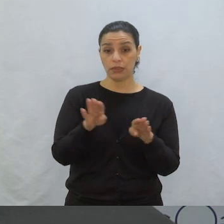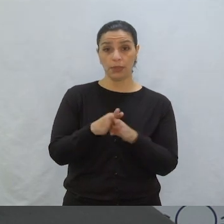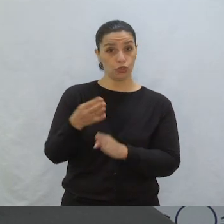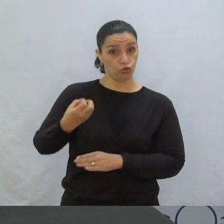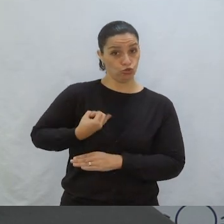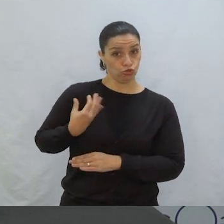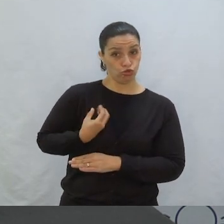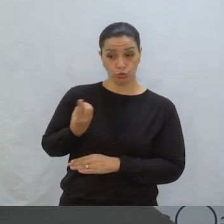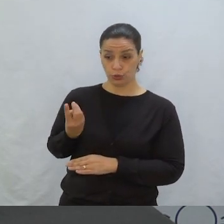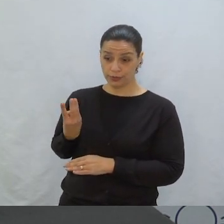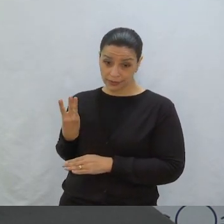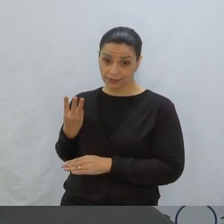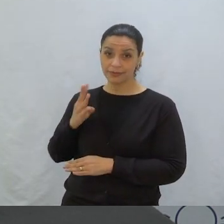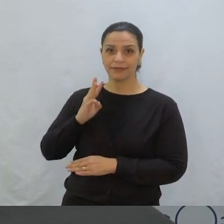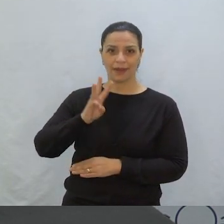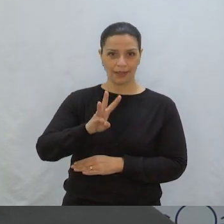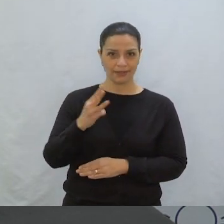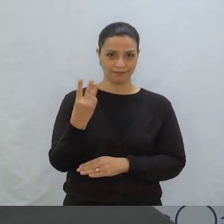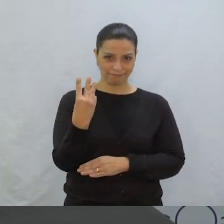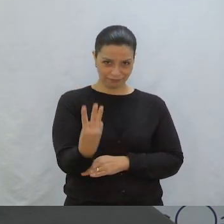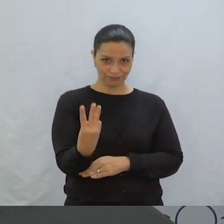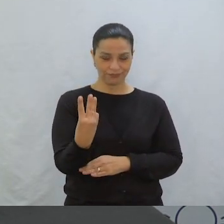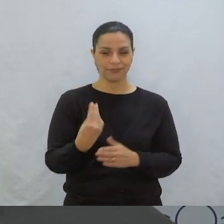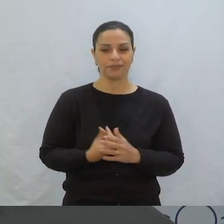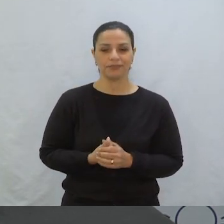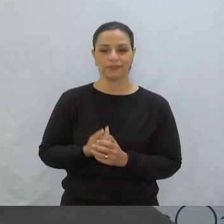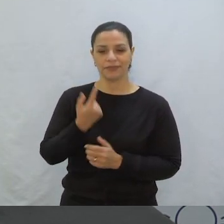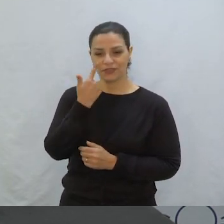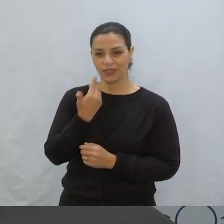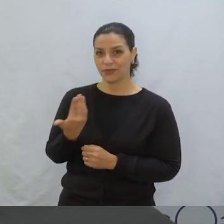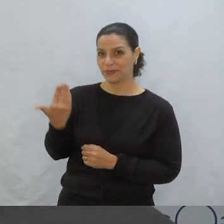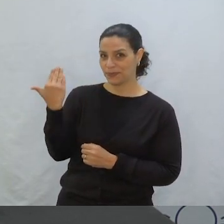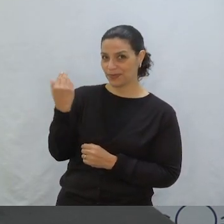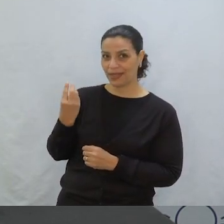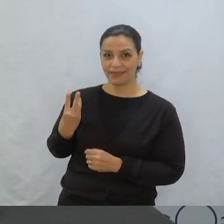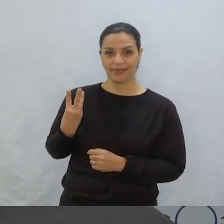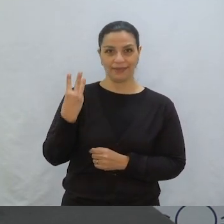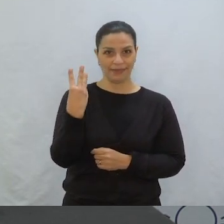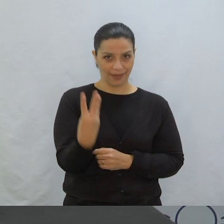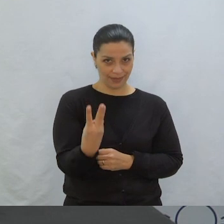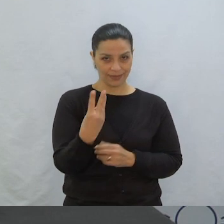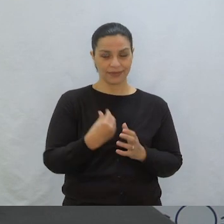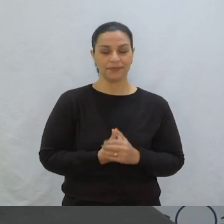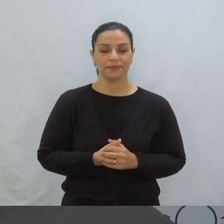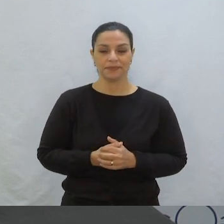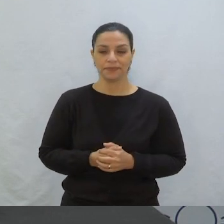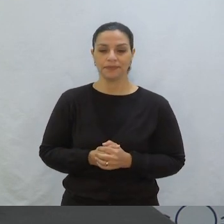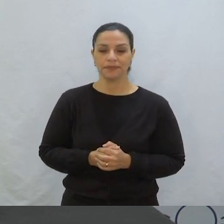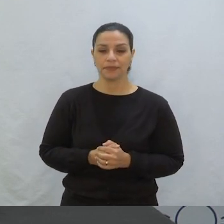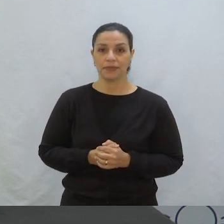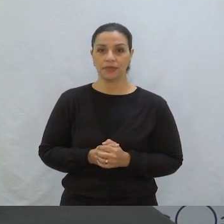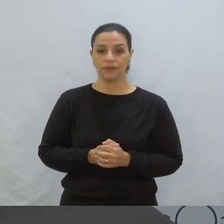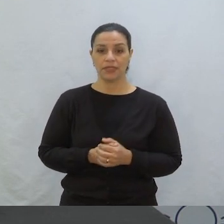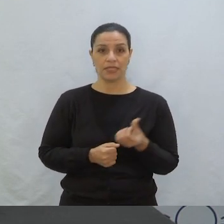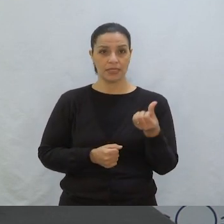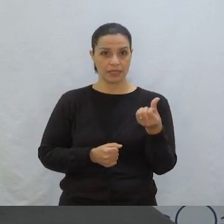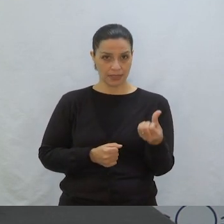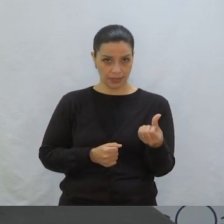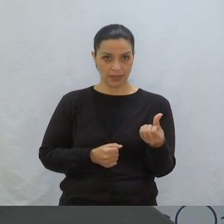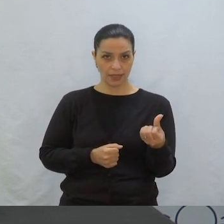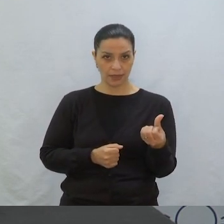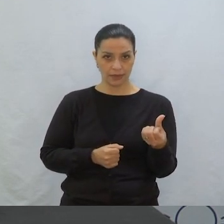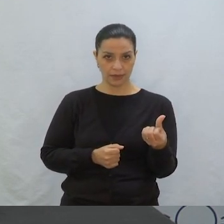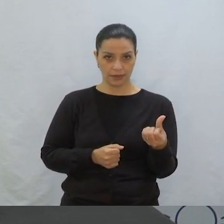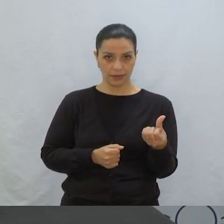E separando o número 3. Separei da sua ficha numérica.